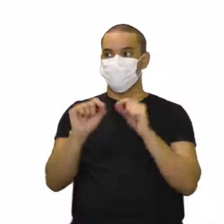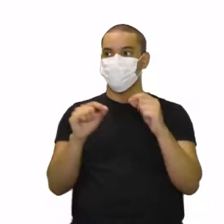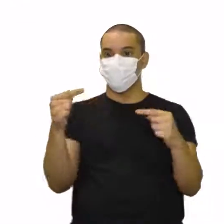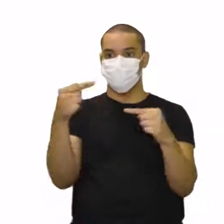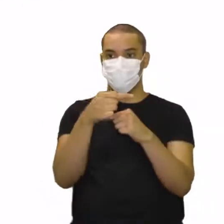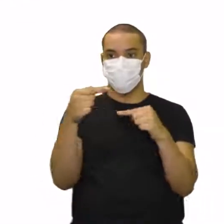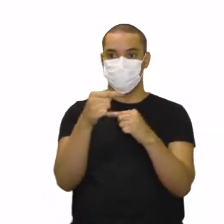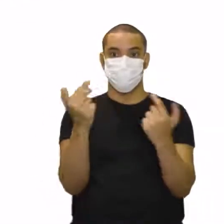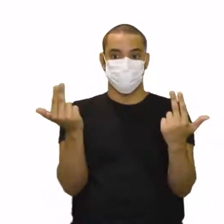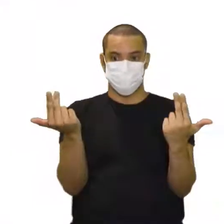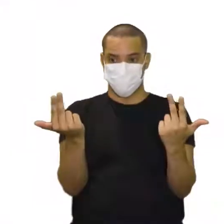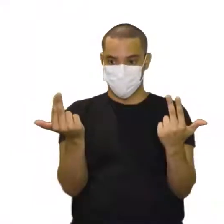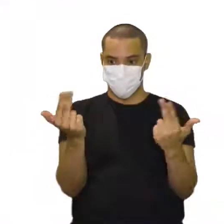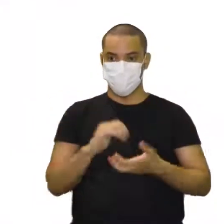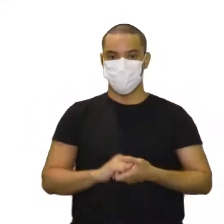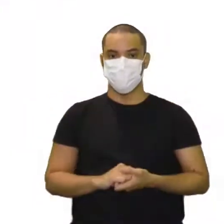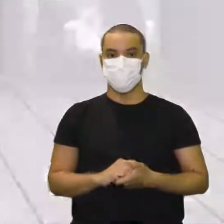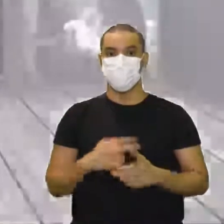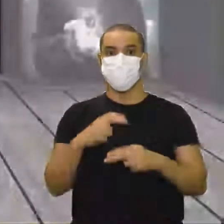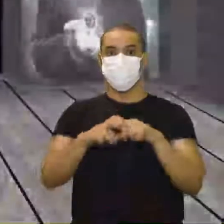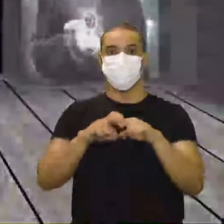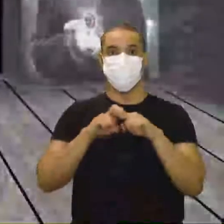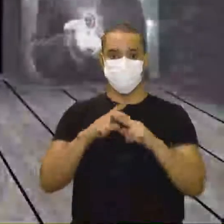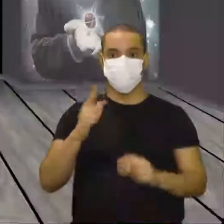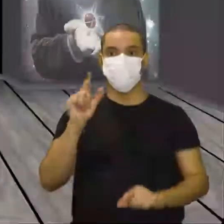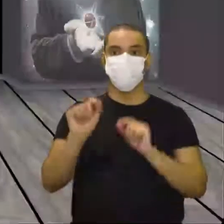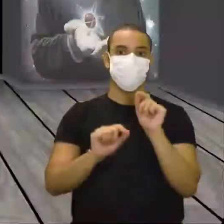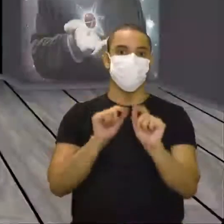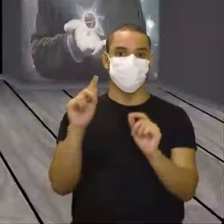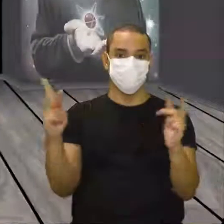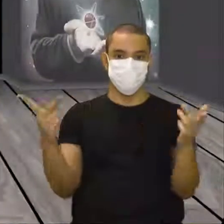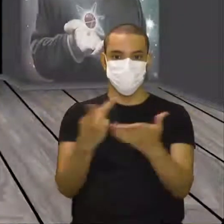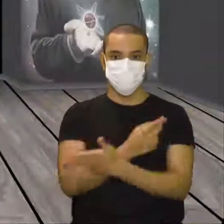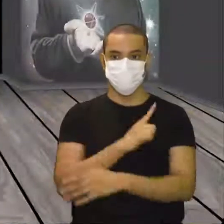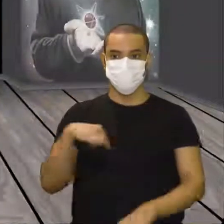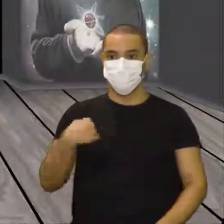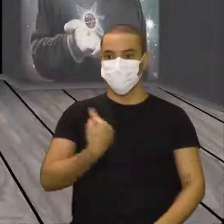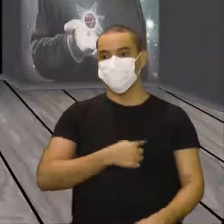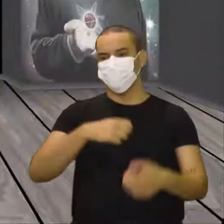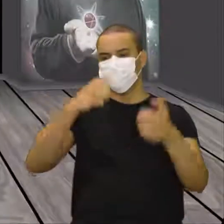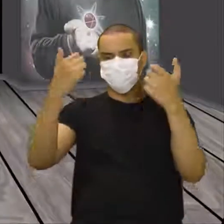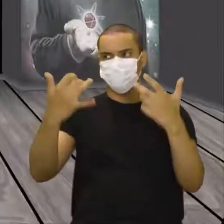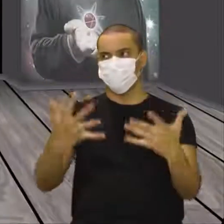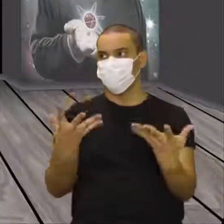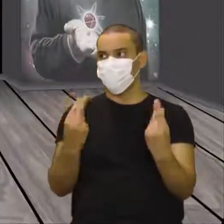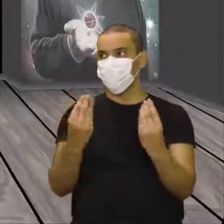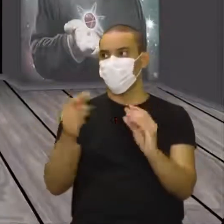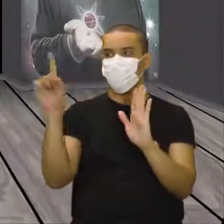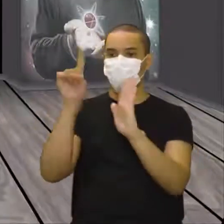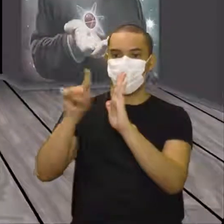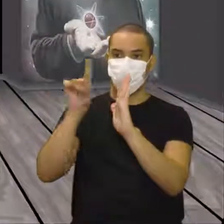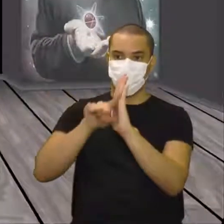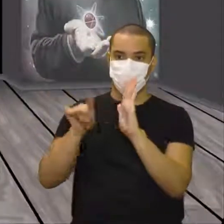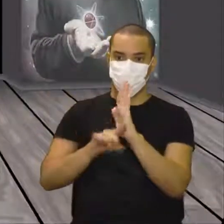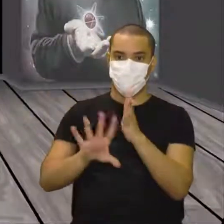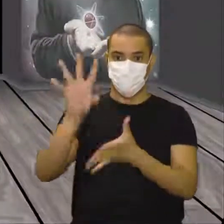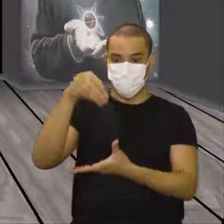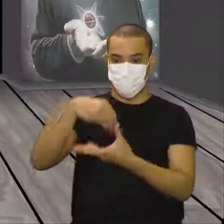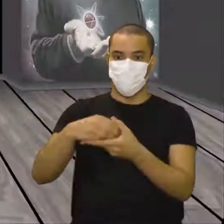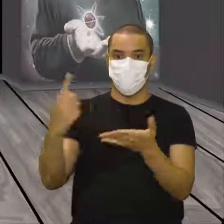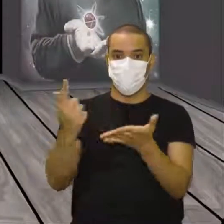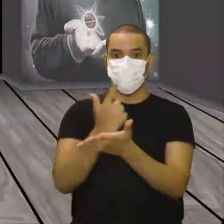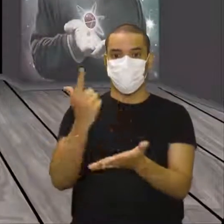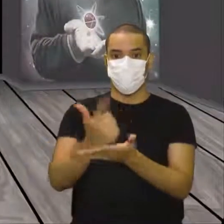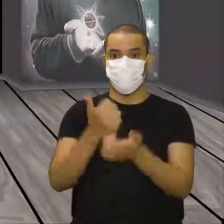polarizando-a. Então, pessoal, olha só, o que que acontece? Nós falamos muito e tem muita questão no livro que fala da